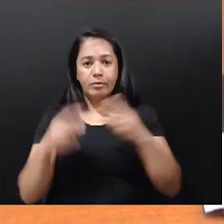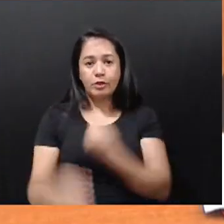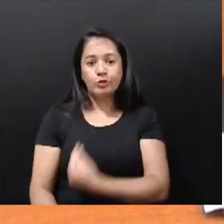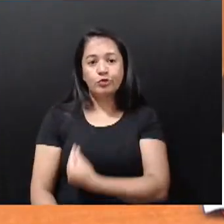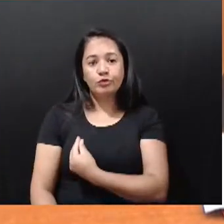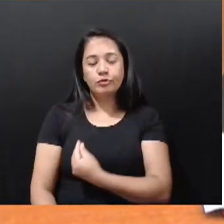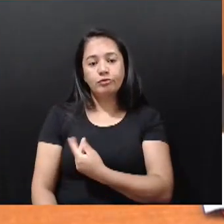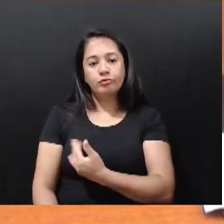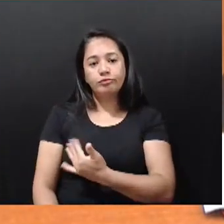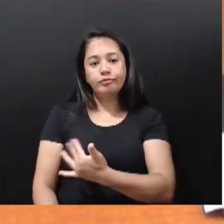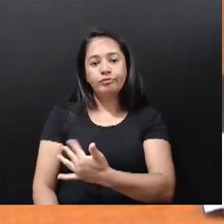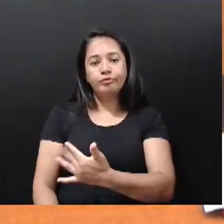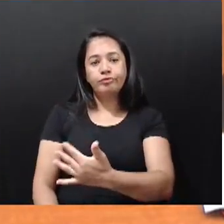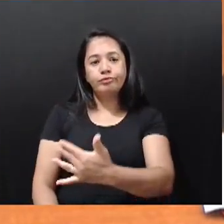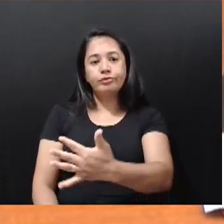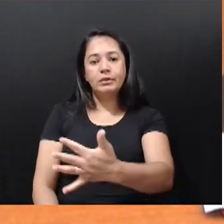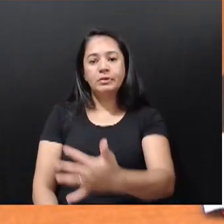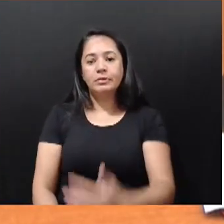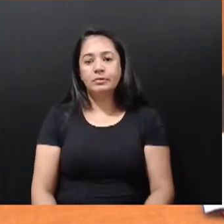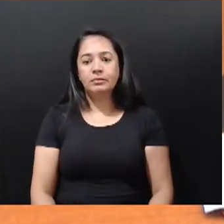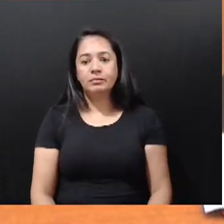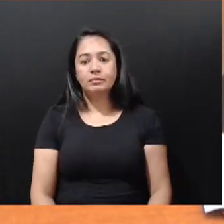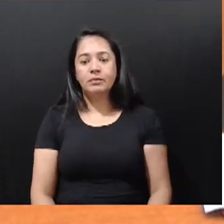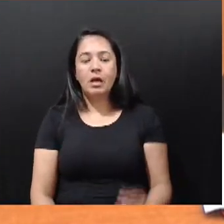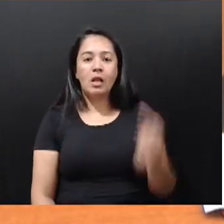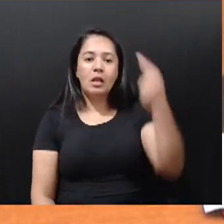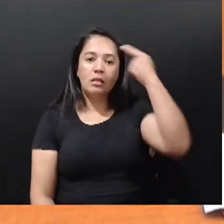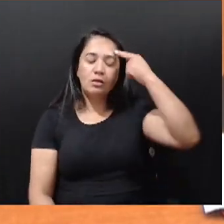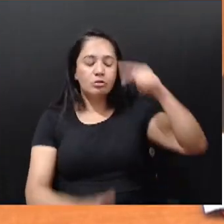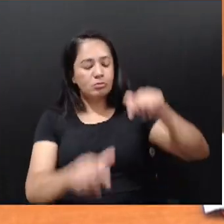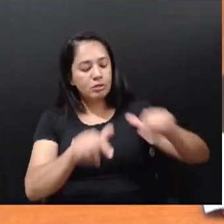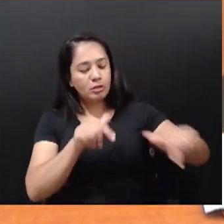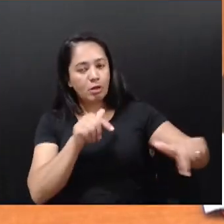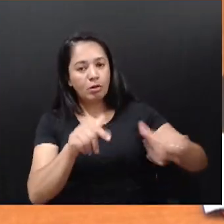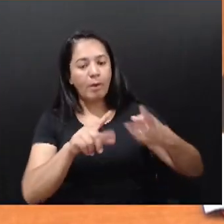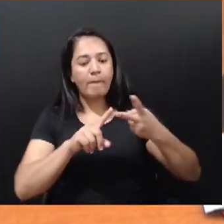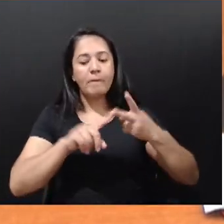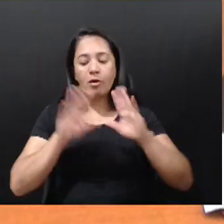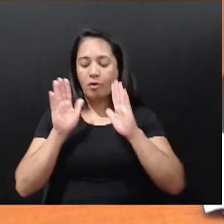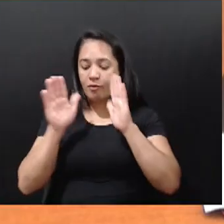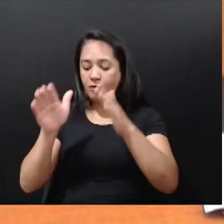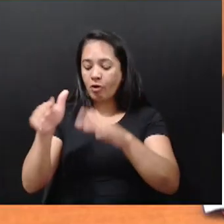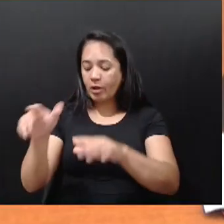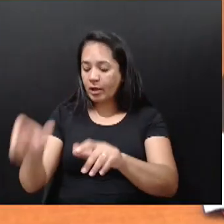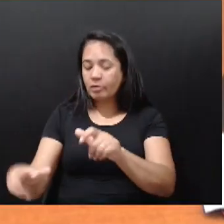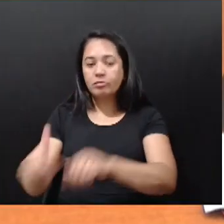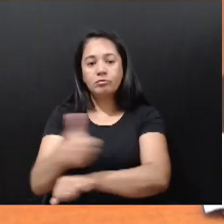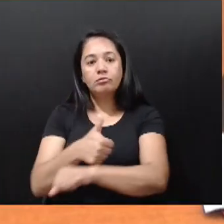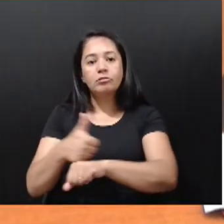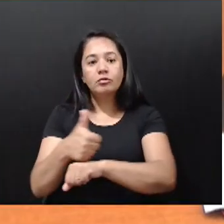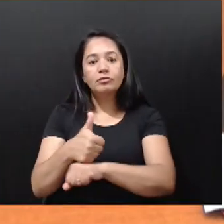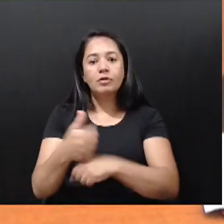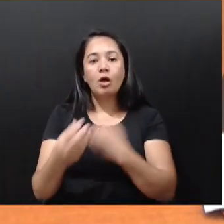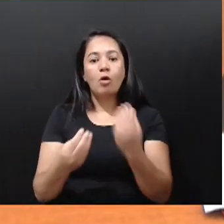aumentando, então, de pensar os serviços, pensar o olhar desses profissionais com